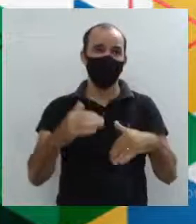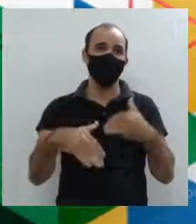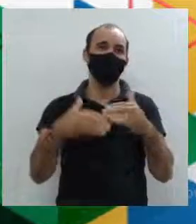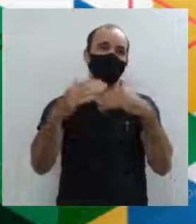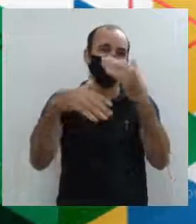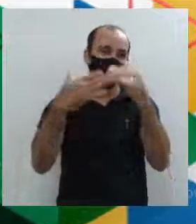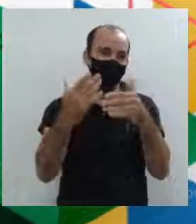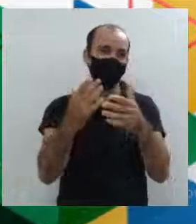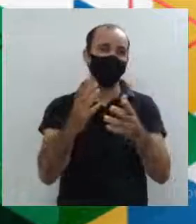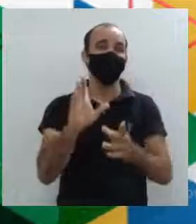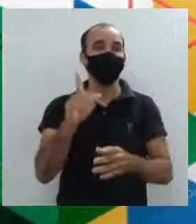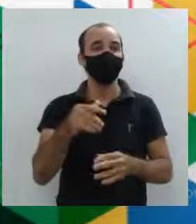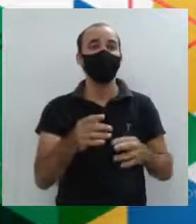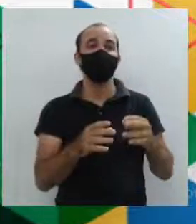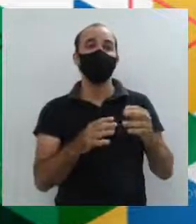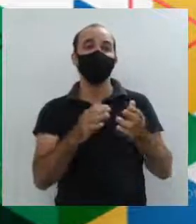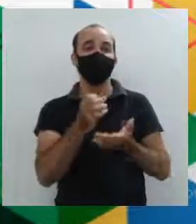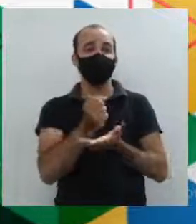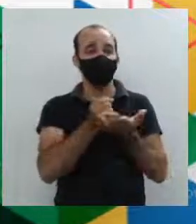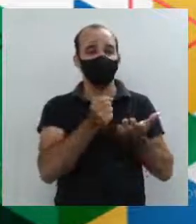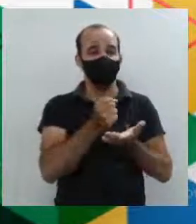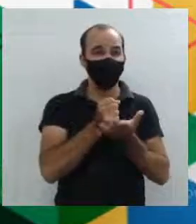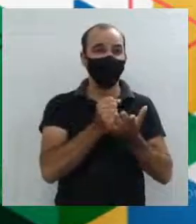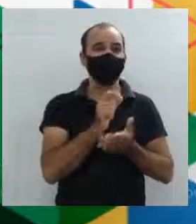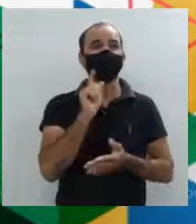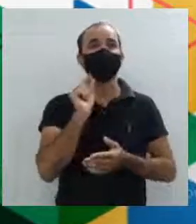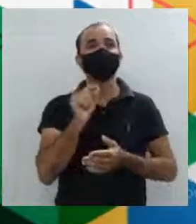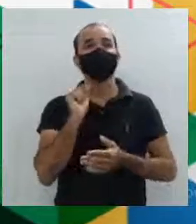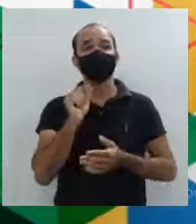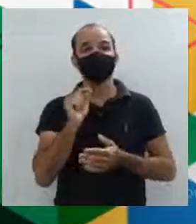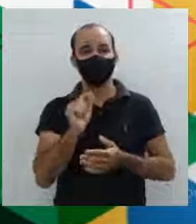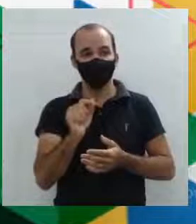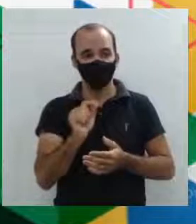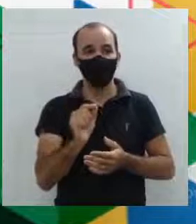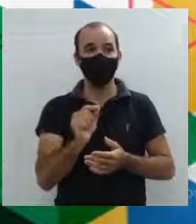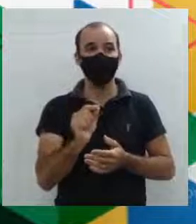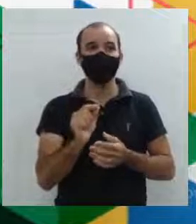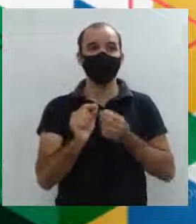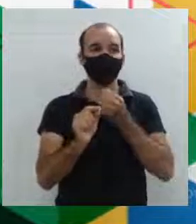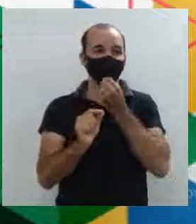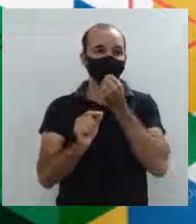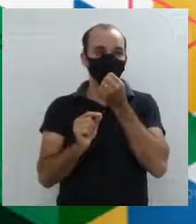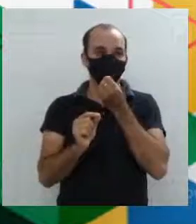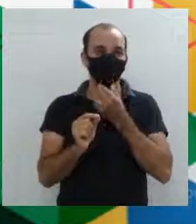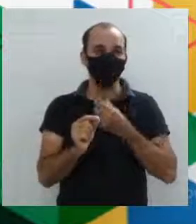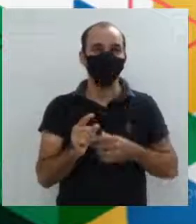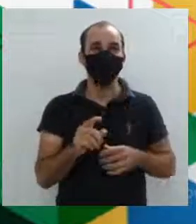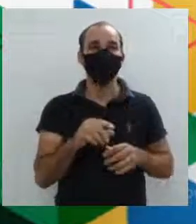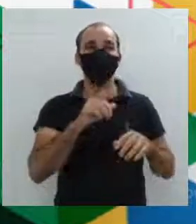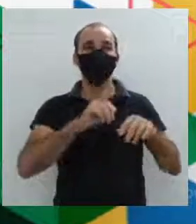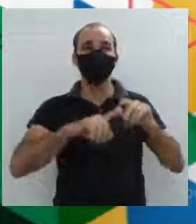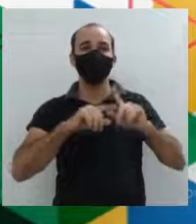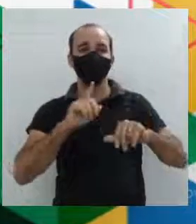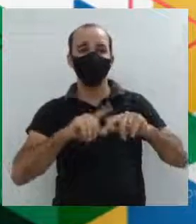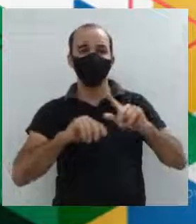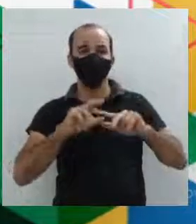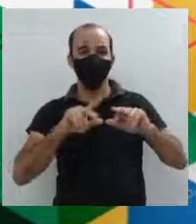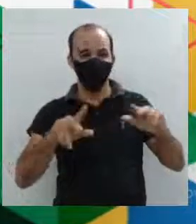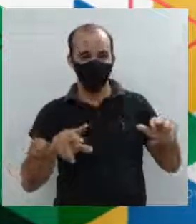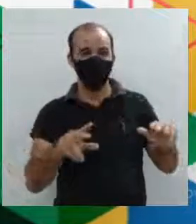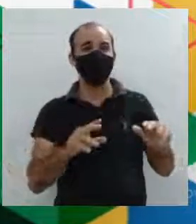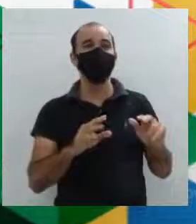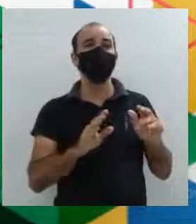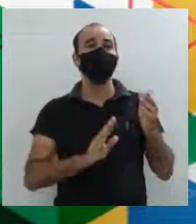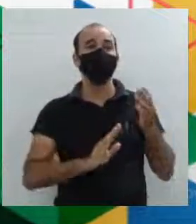dessa indústria cultural, tem a ver com aquilo que é produzido a nível da